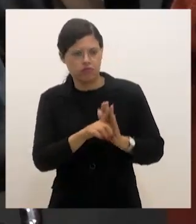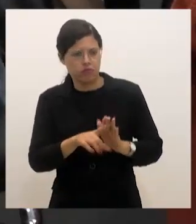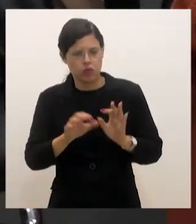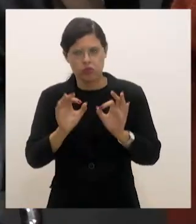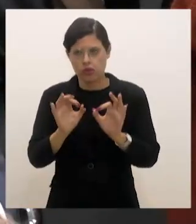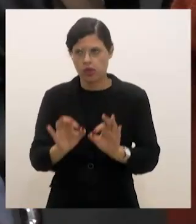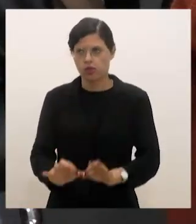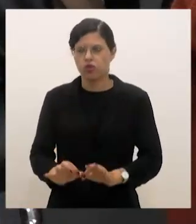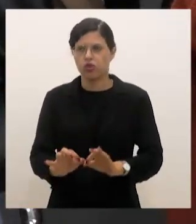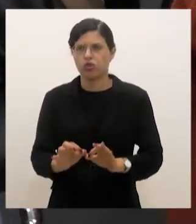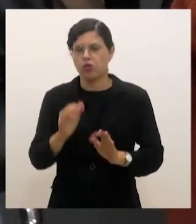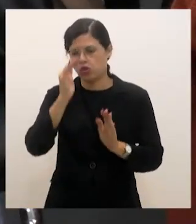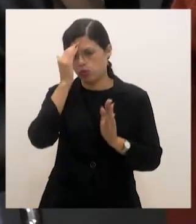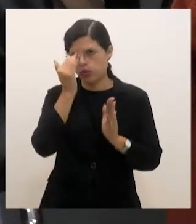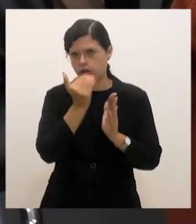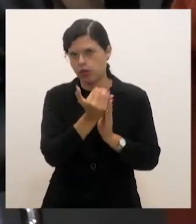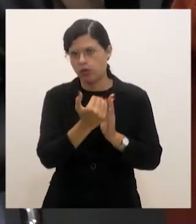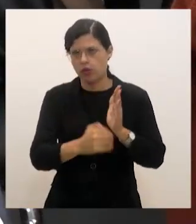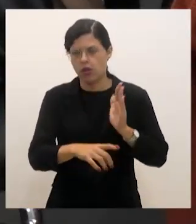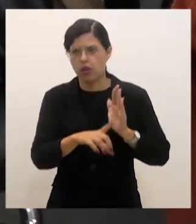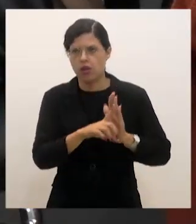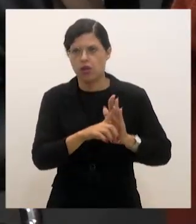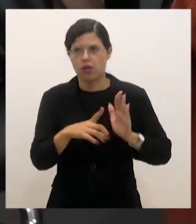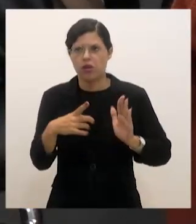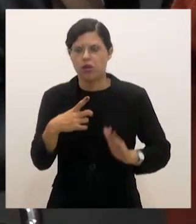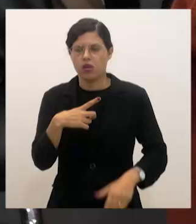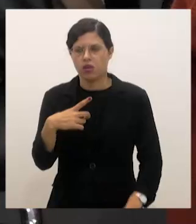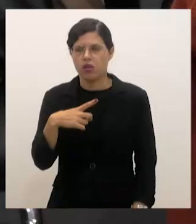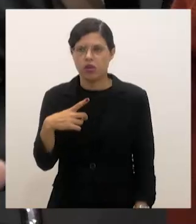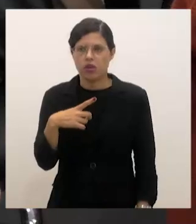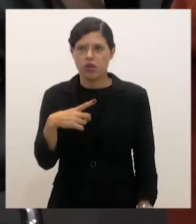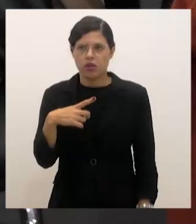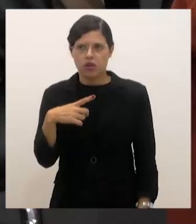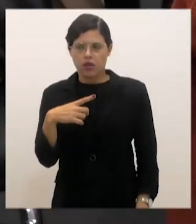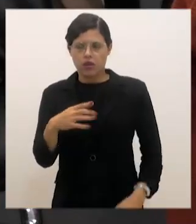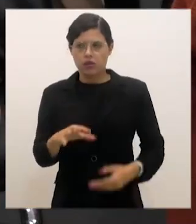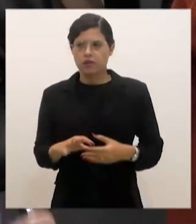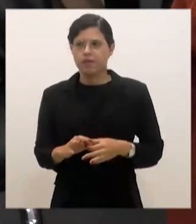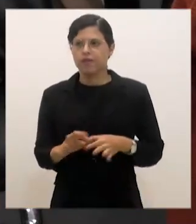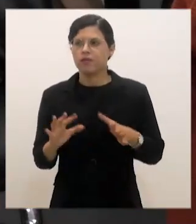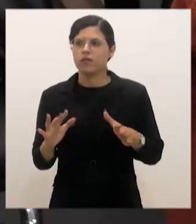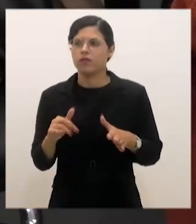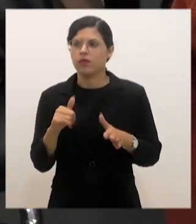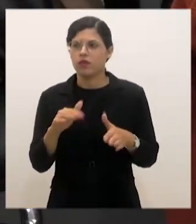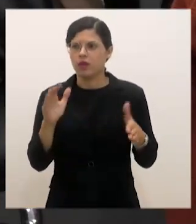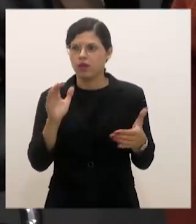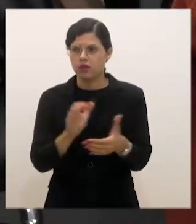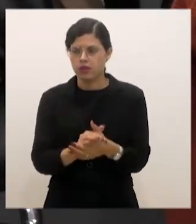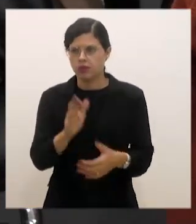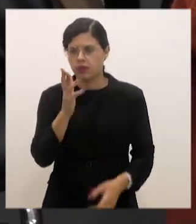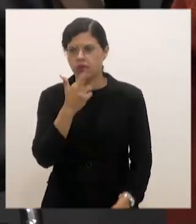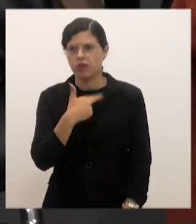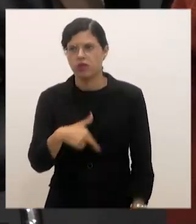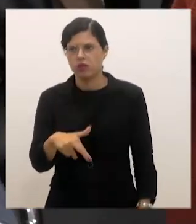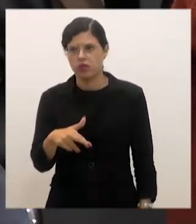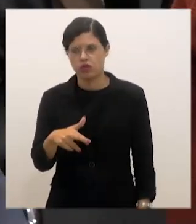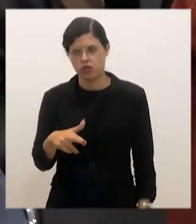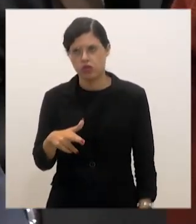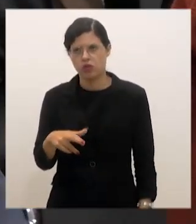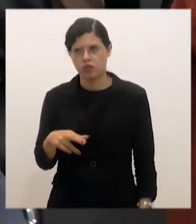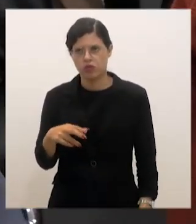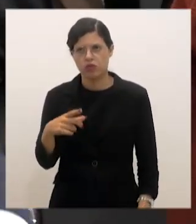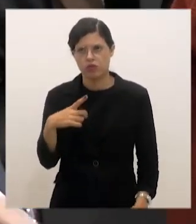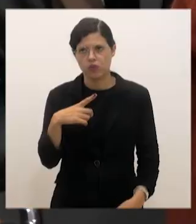direitinho, cumprindo a lei, terem a permissão de que aquele casamento religioso tenha efeito